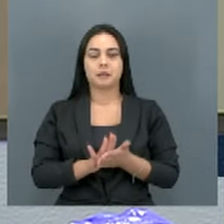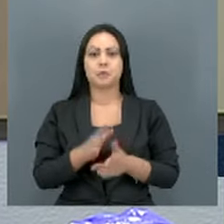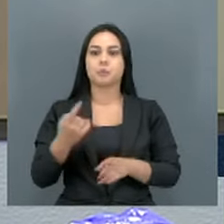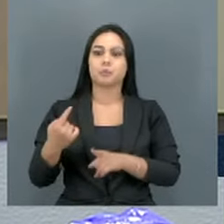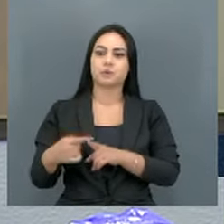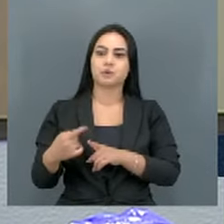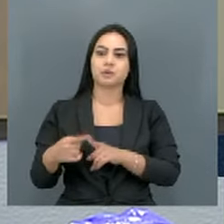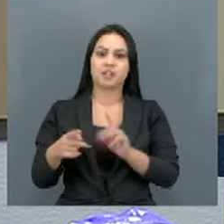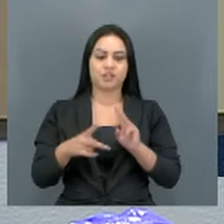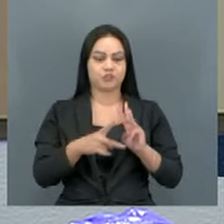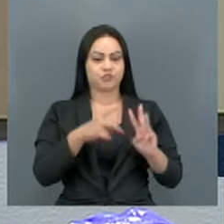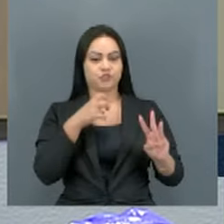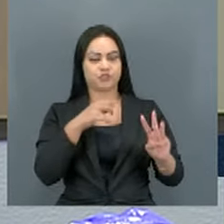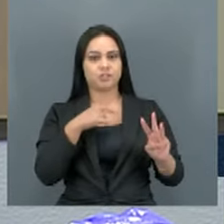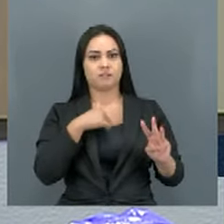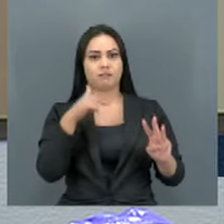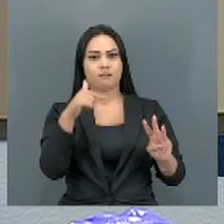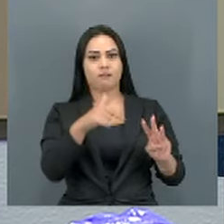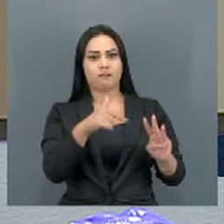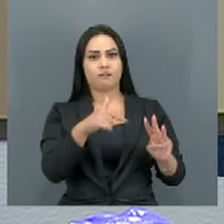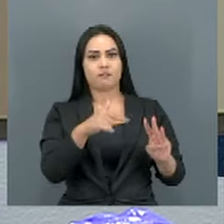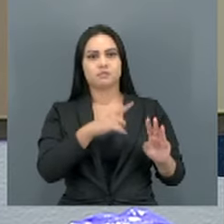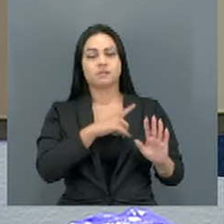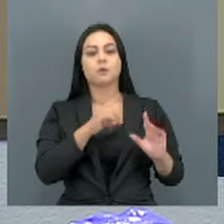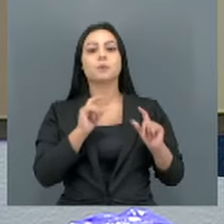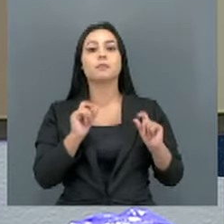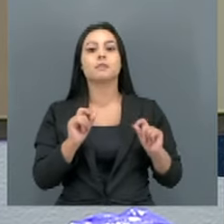indígenas estão colocando com